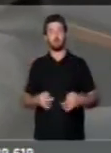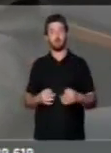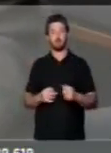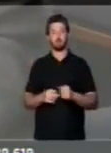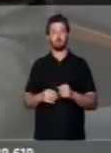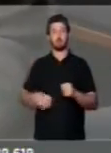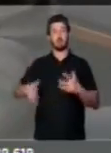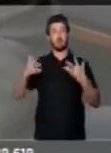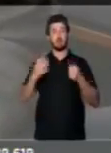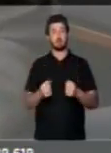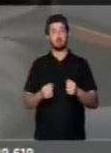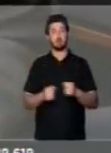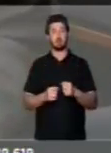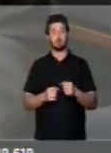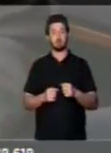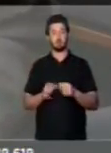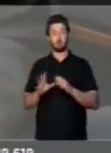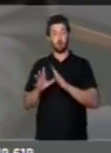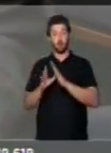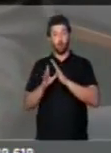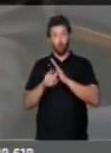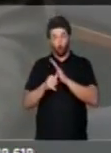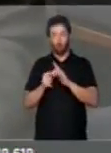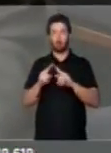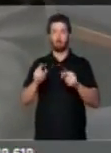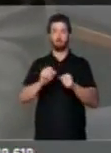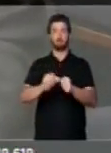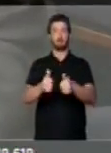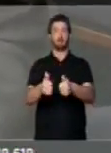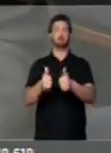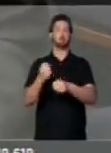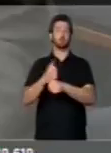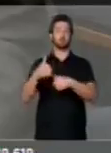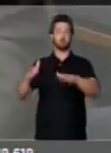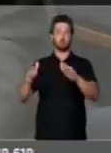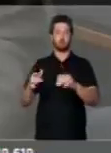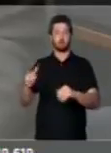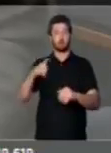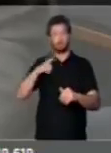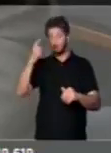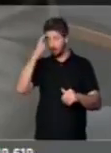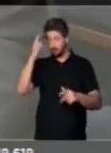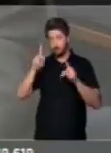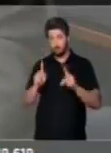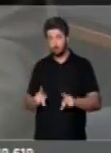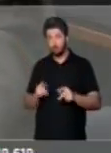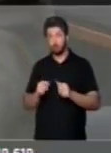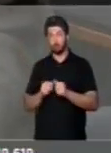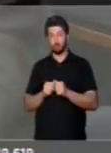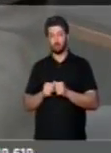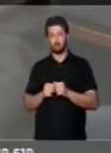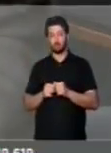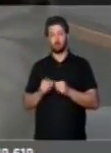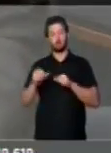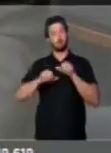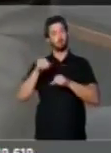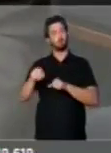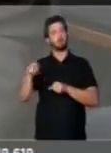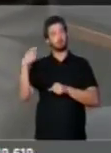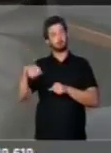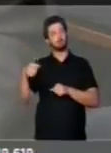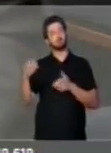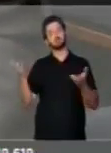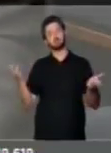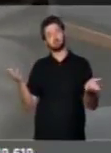geral, mas aquele rouba mais faz existe na cabeça do nosso povo. E isso tem que mudar, não é,